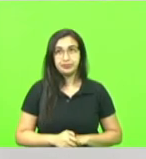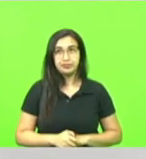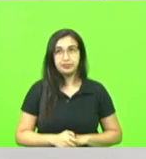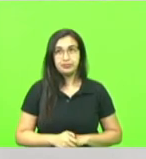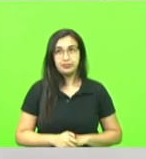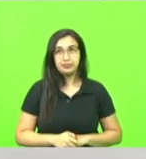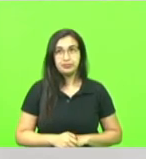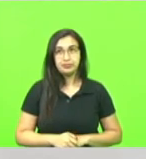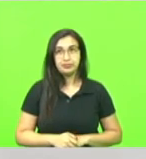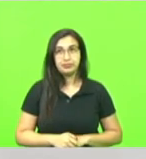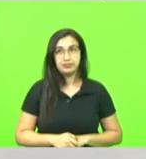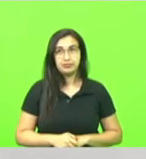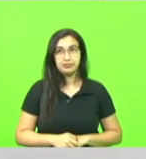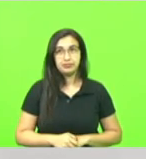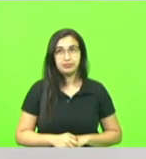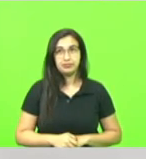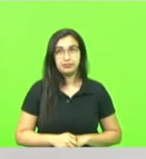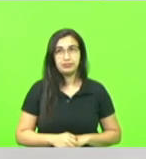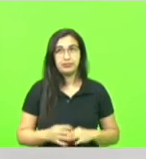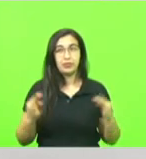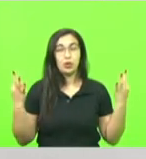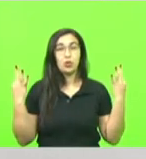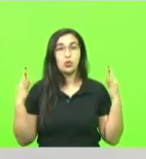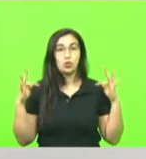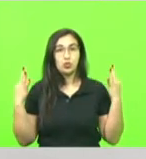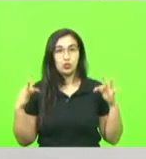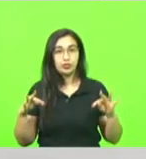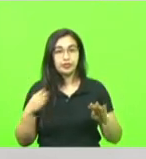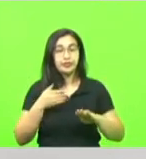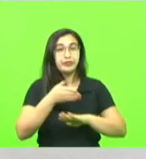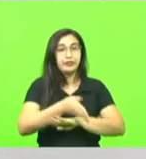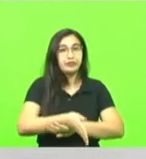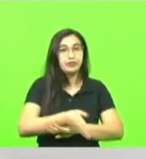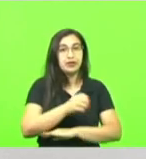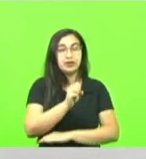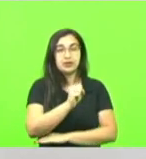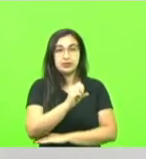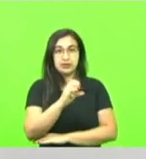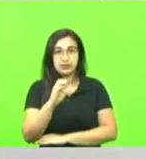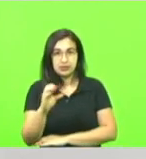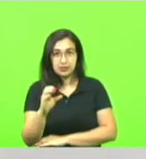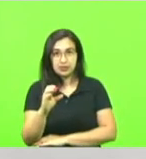O turista que vem a Santa Catarina, mas que vem também,